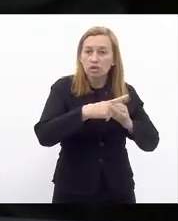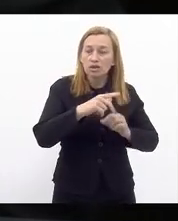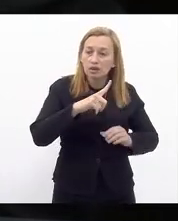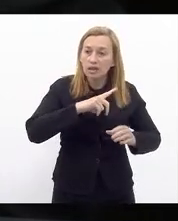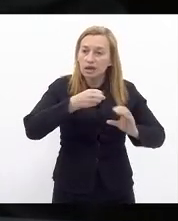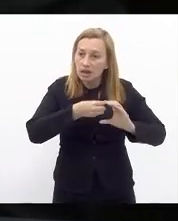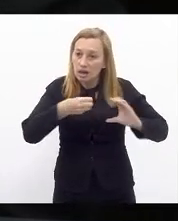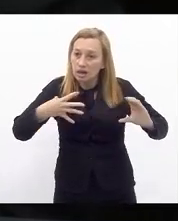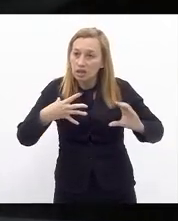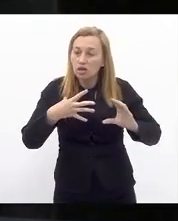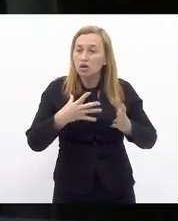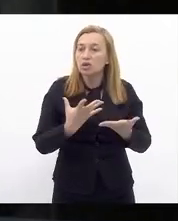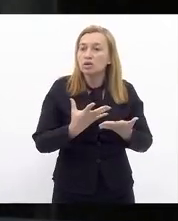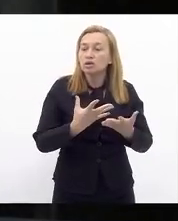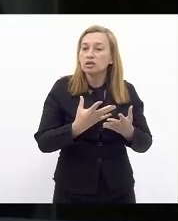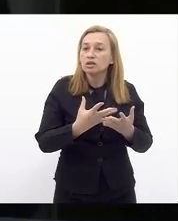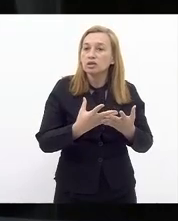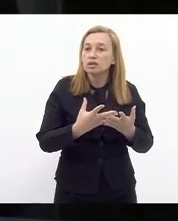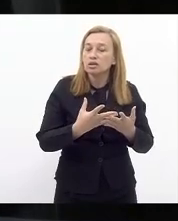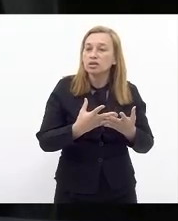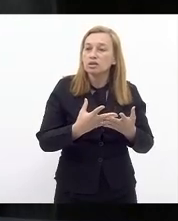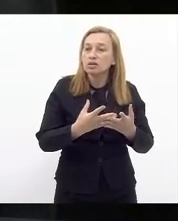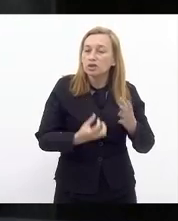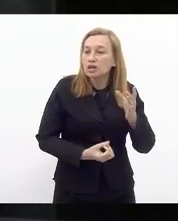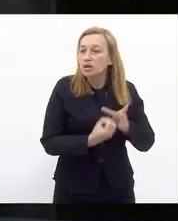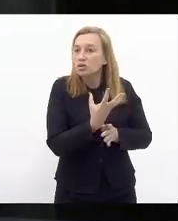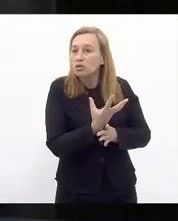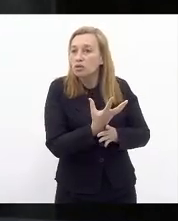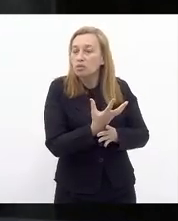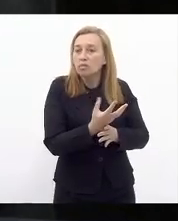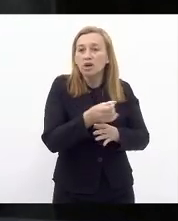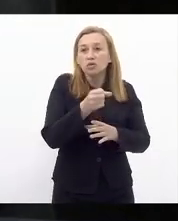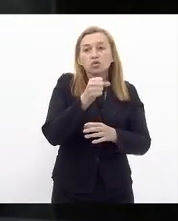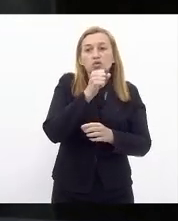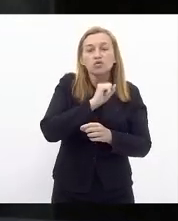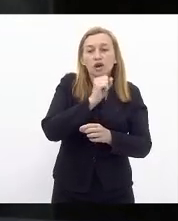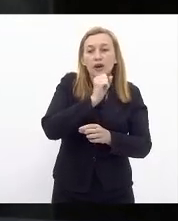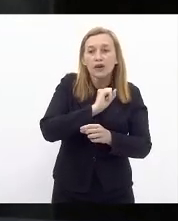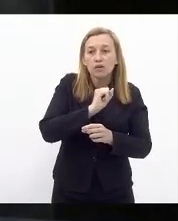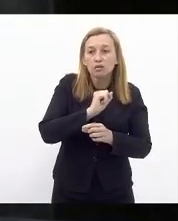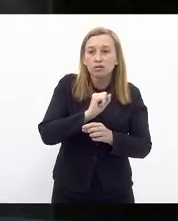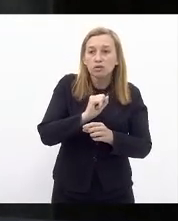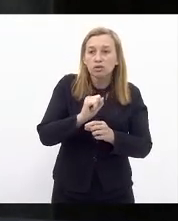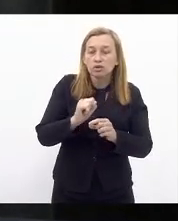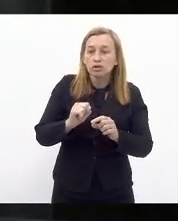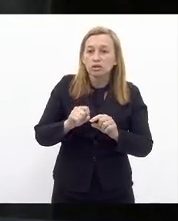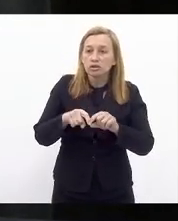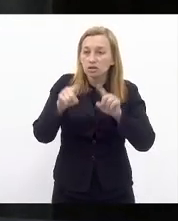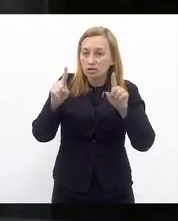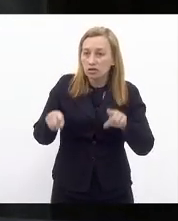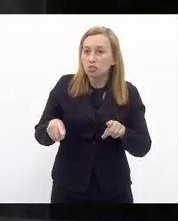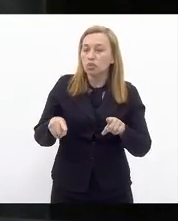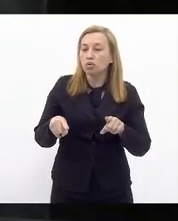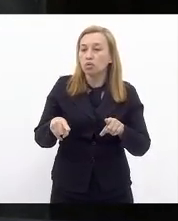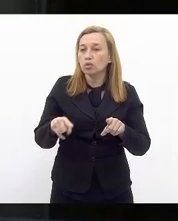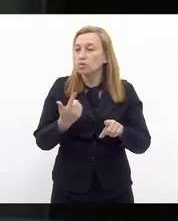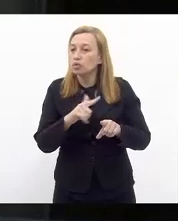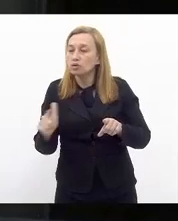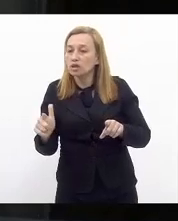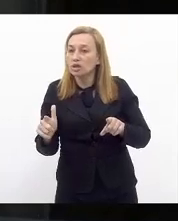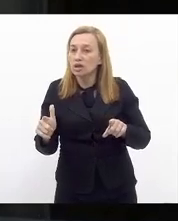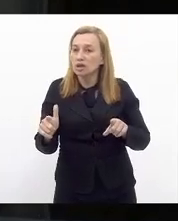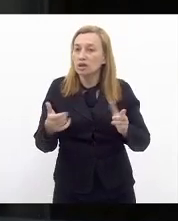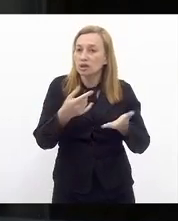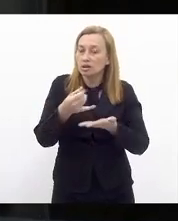o regime esse fez para os antigos as pessoas que não fácil do estado não ter